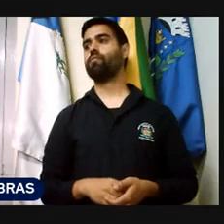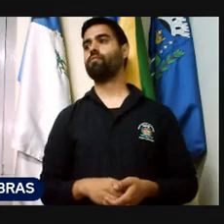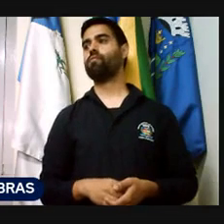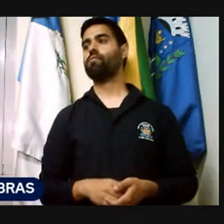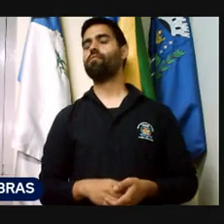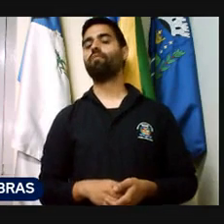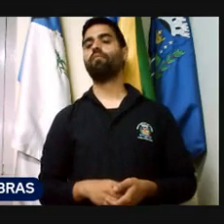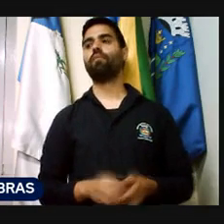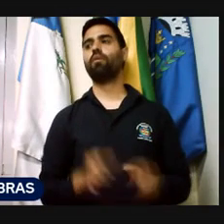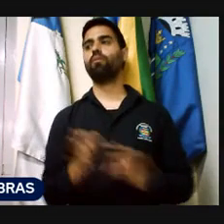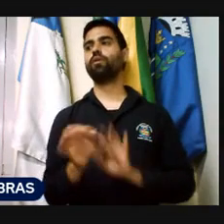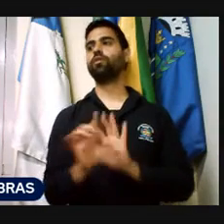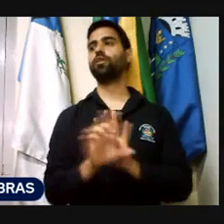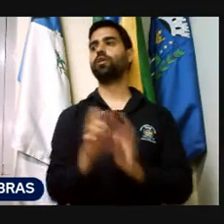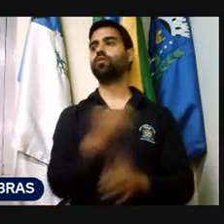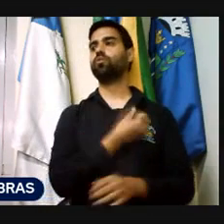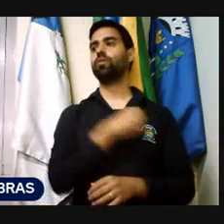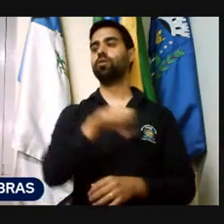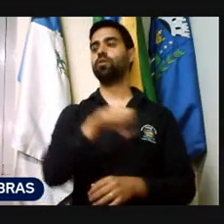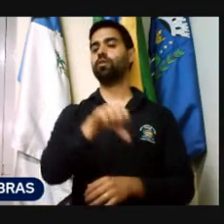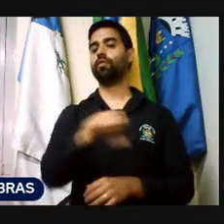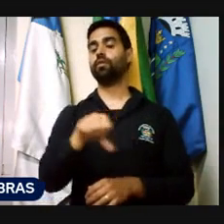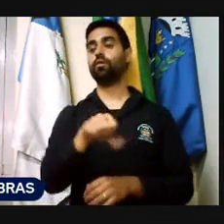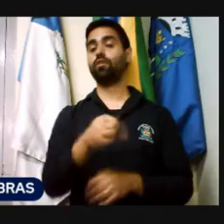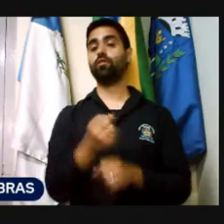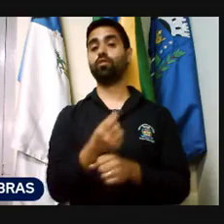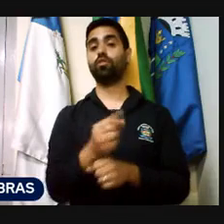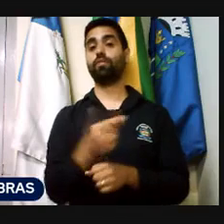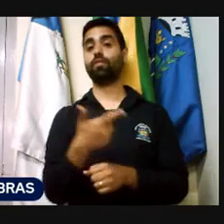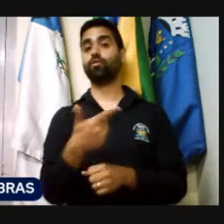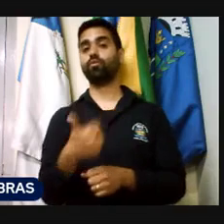Projeto de lei número 99 de 2021,